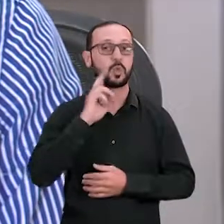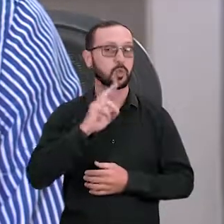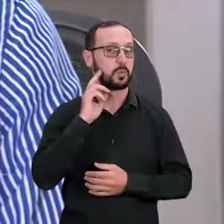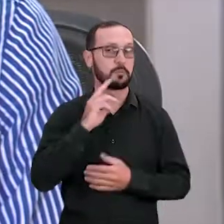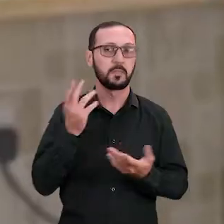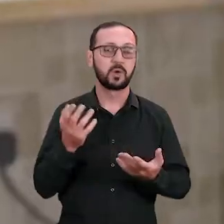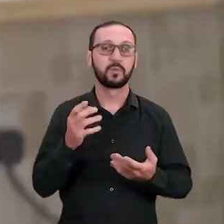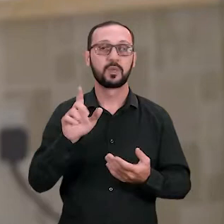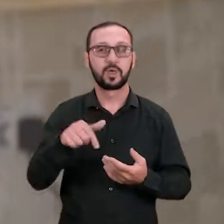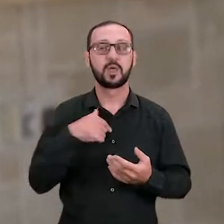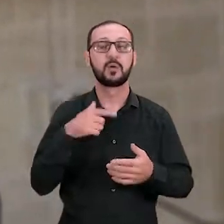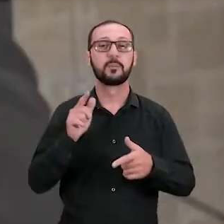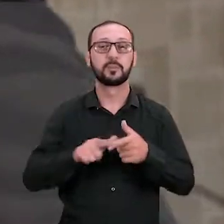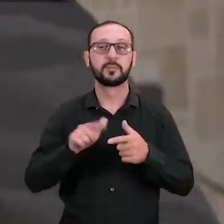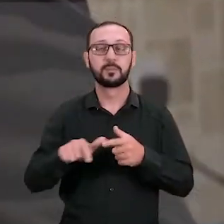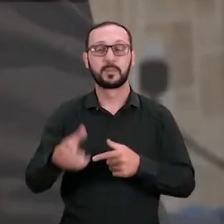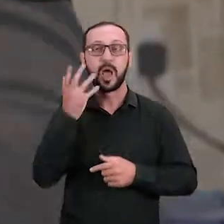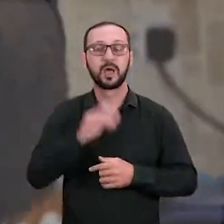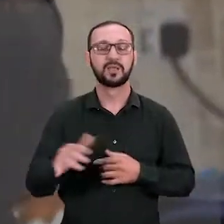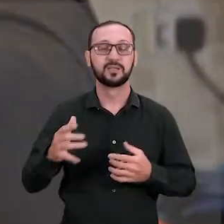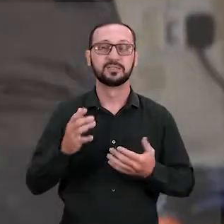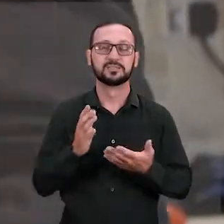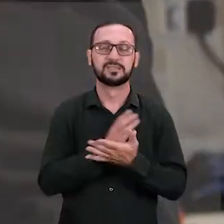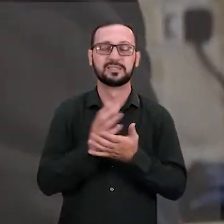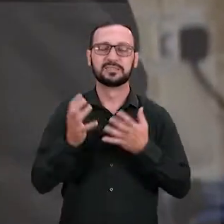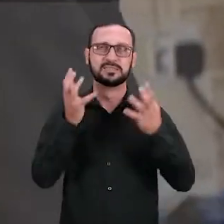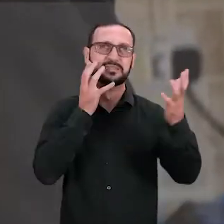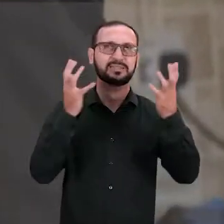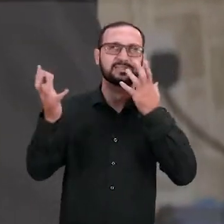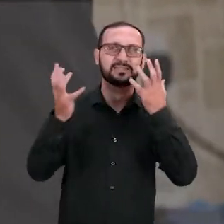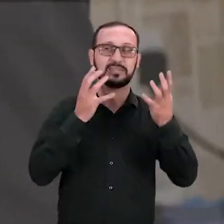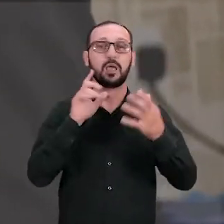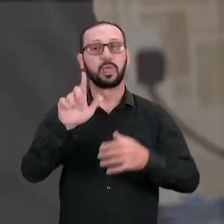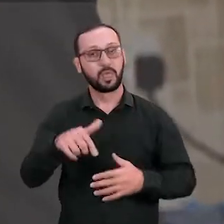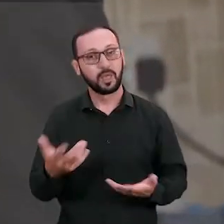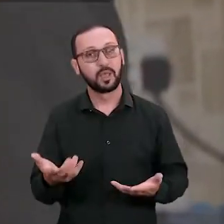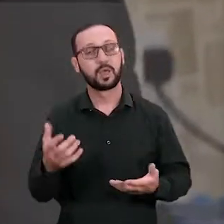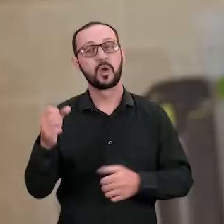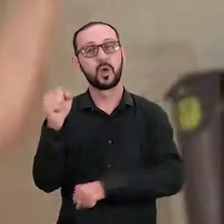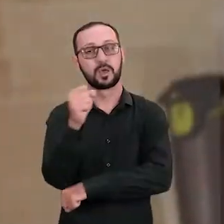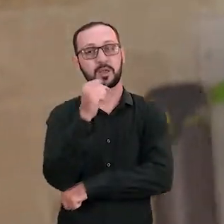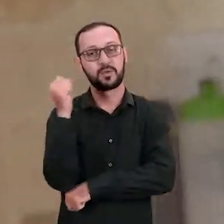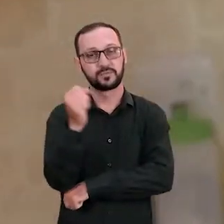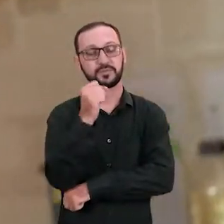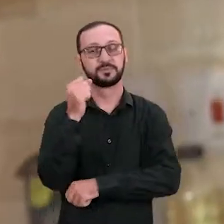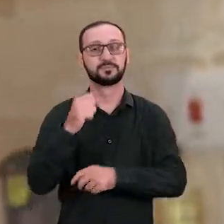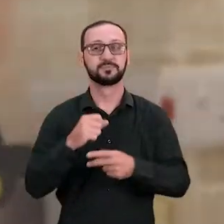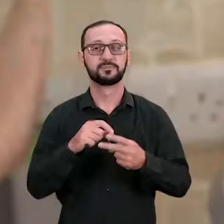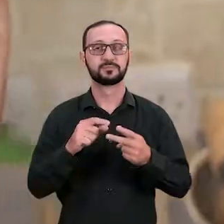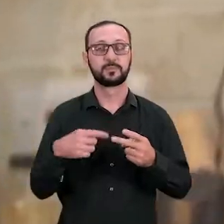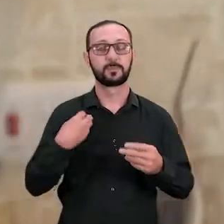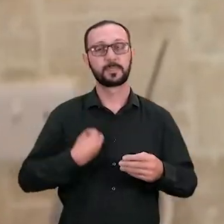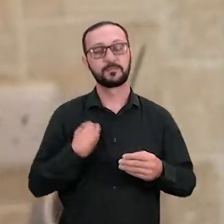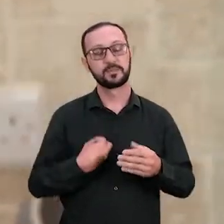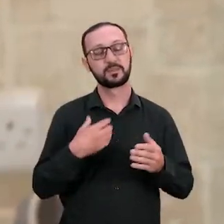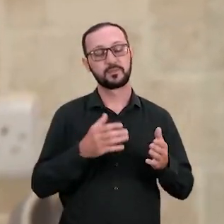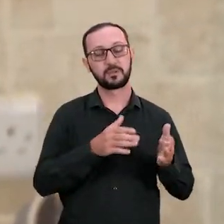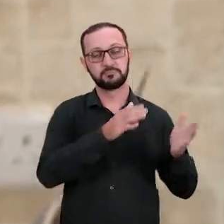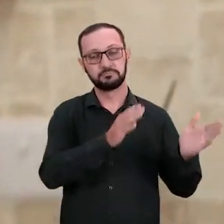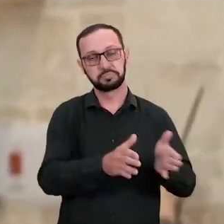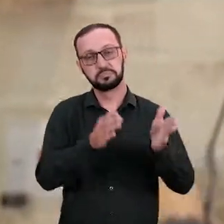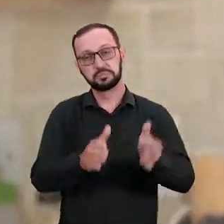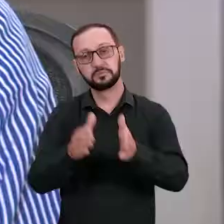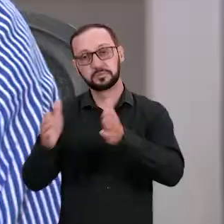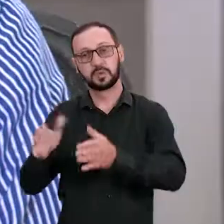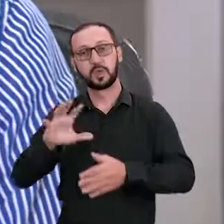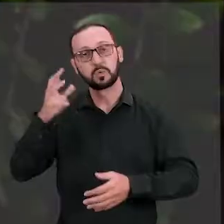a separação, é um momento de crise para as crianças. Esses são momentos graves e assim, no decorrer da vida,